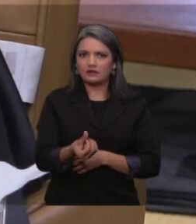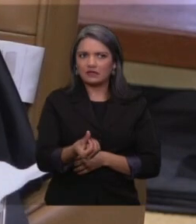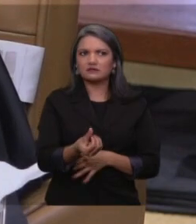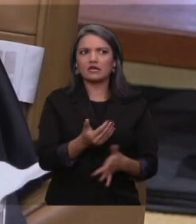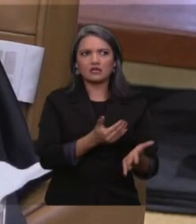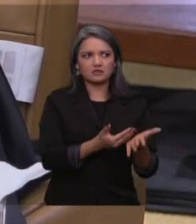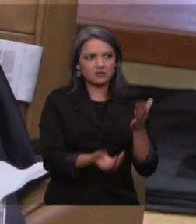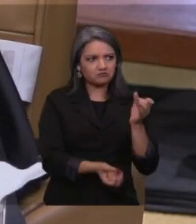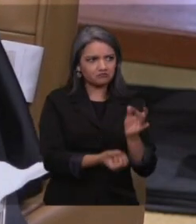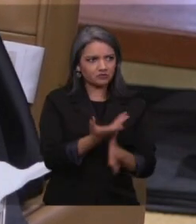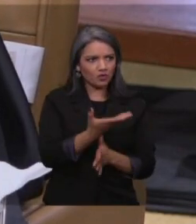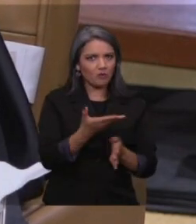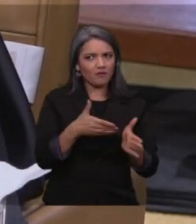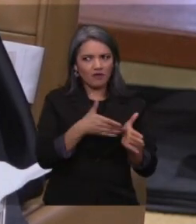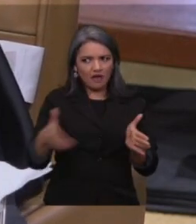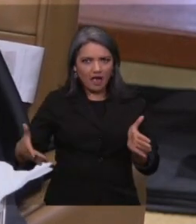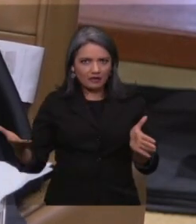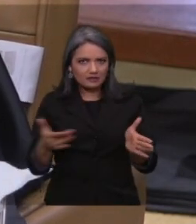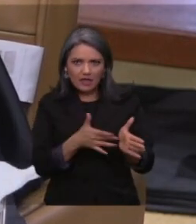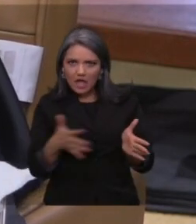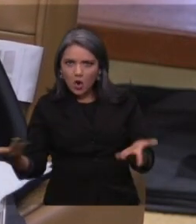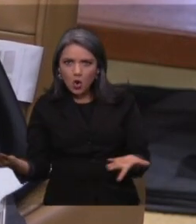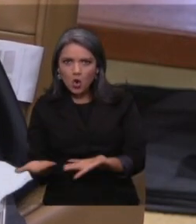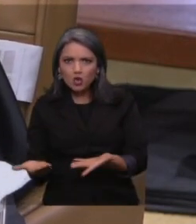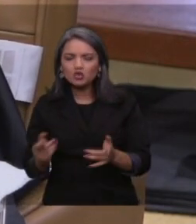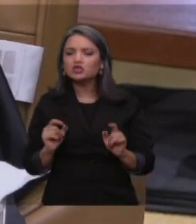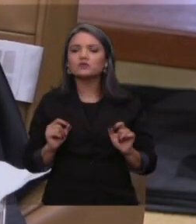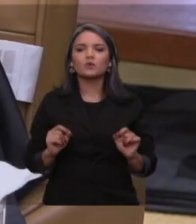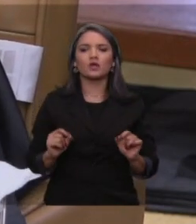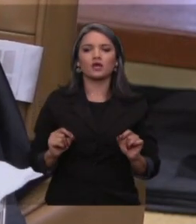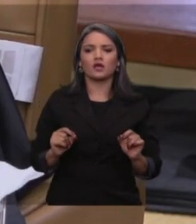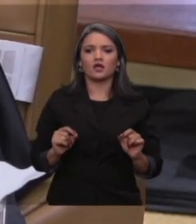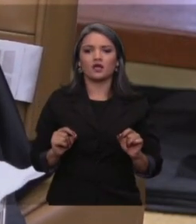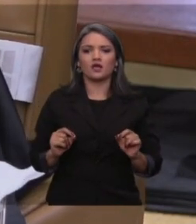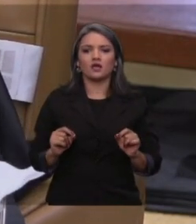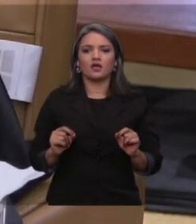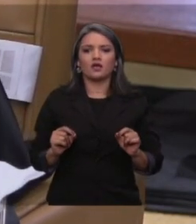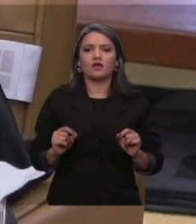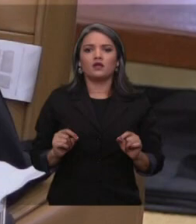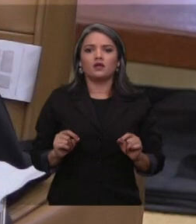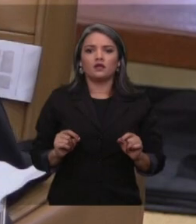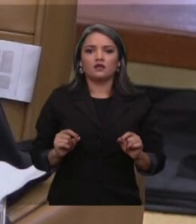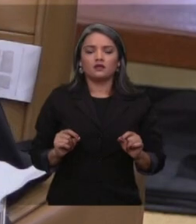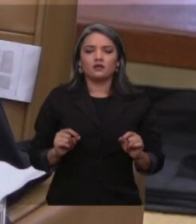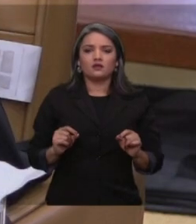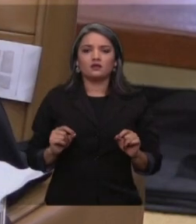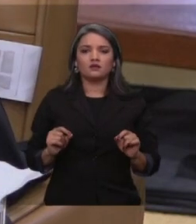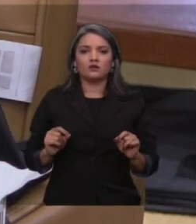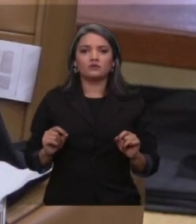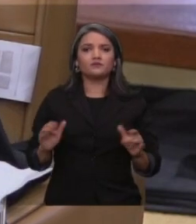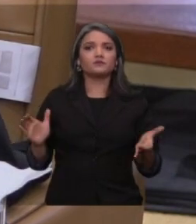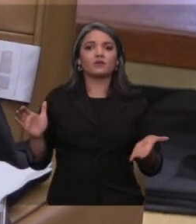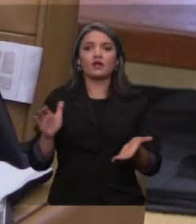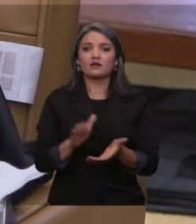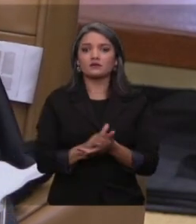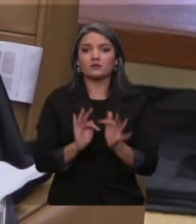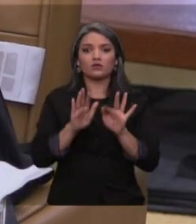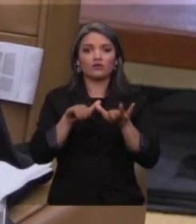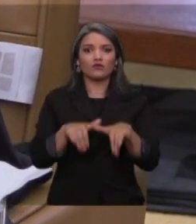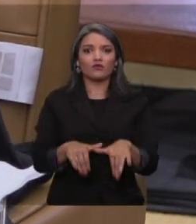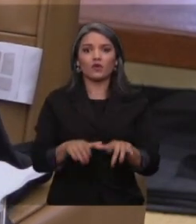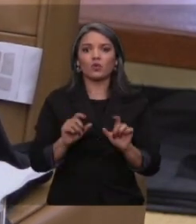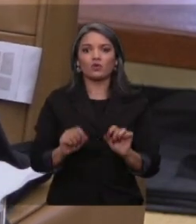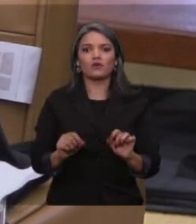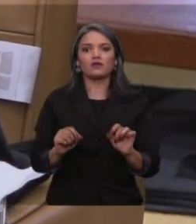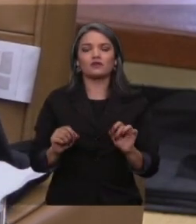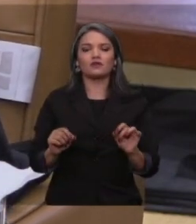a realidade, em meu modo de ver, se coloca como sendo a de dissolubilidade propriamente dita, que é do vínculo.